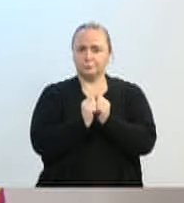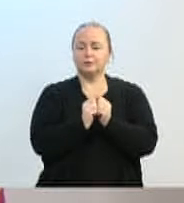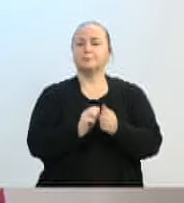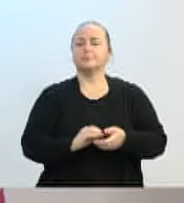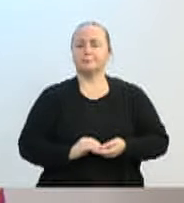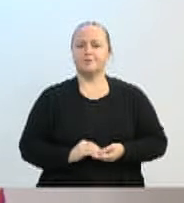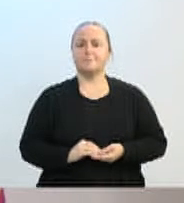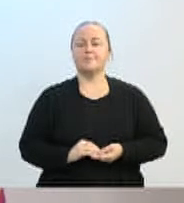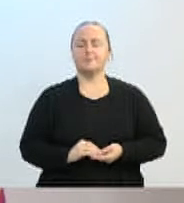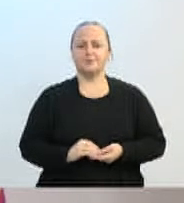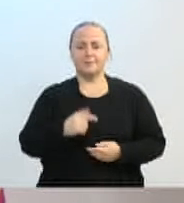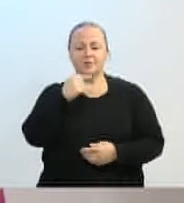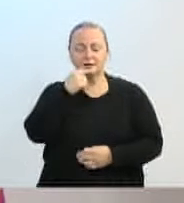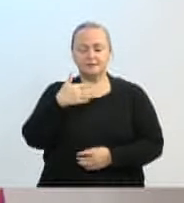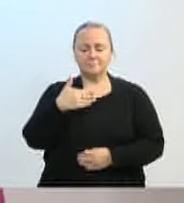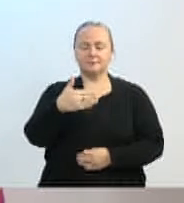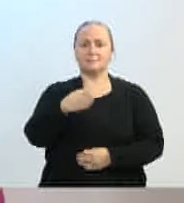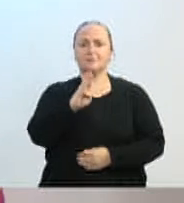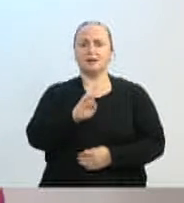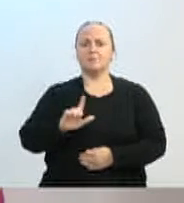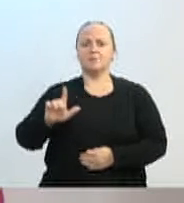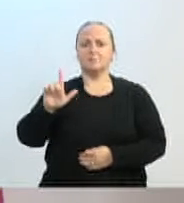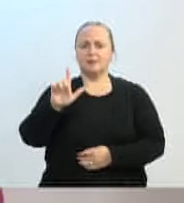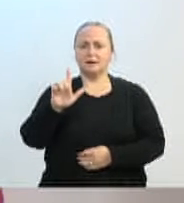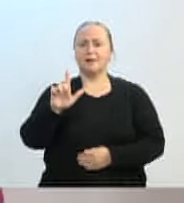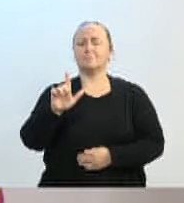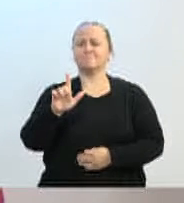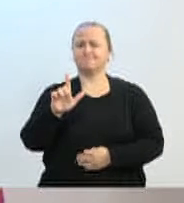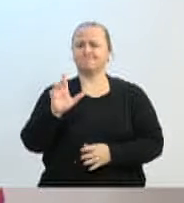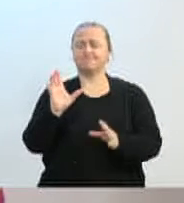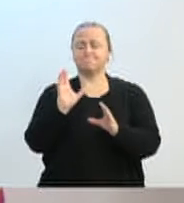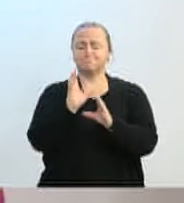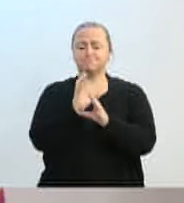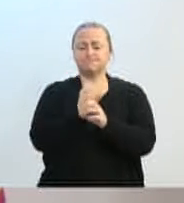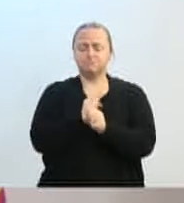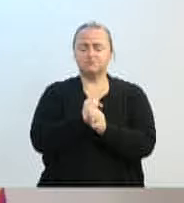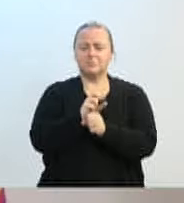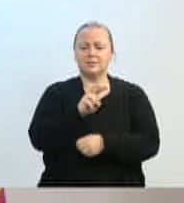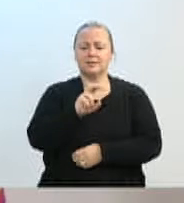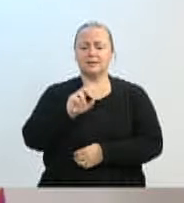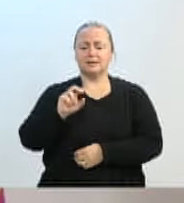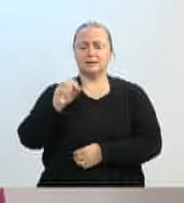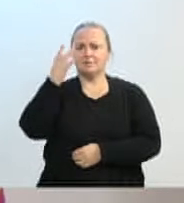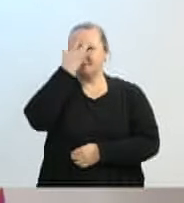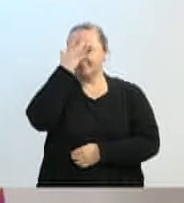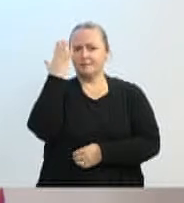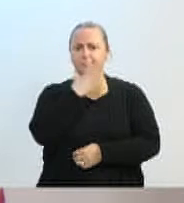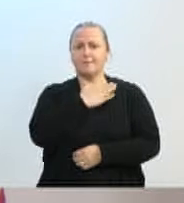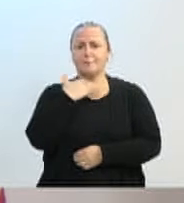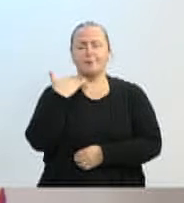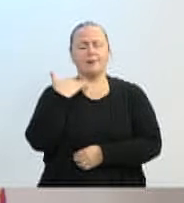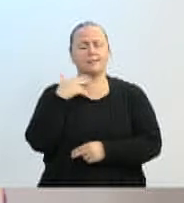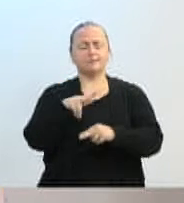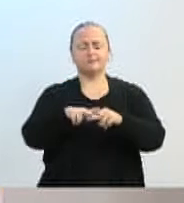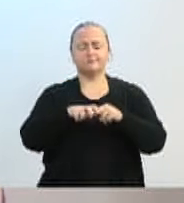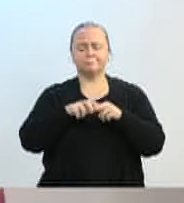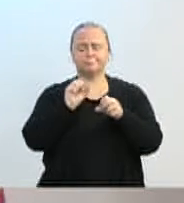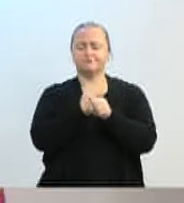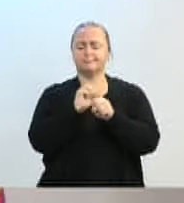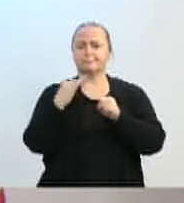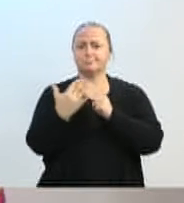Blumenau, essa semana, infelizmente, atingiu a marca de 500 óbitos em decorrência do